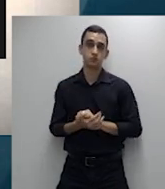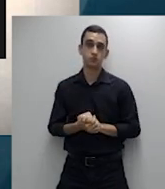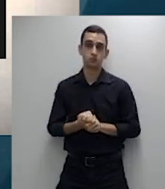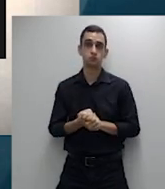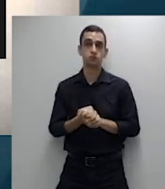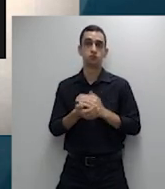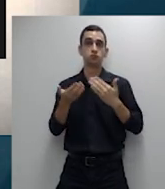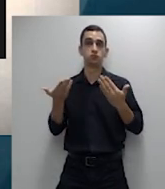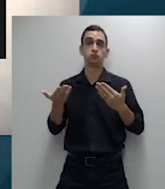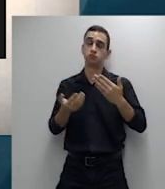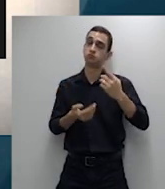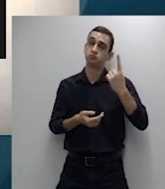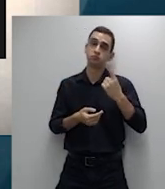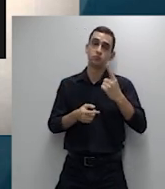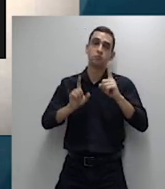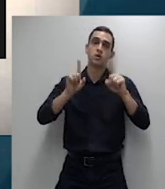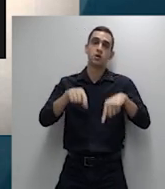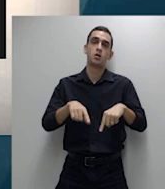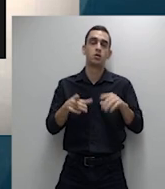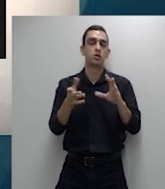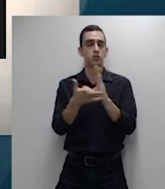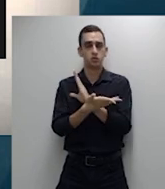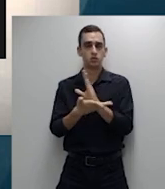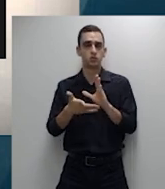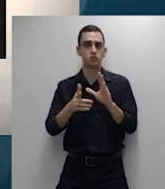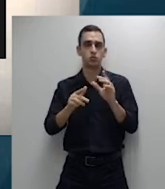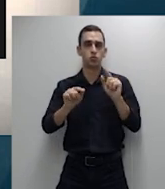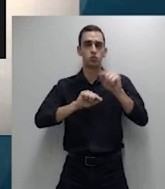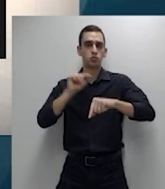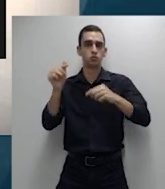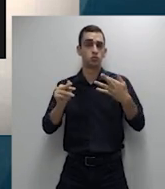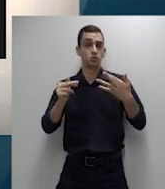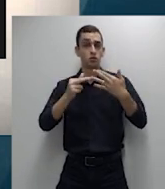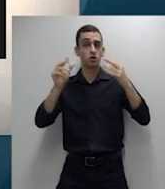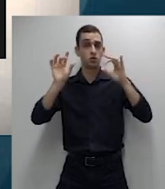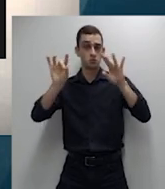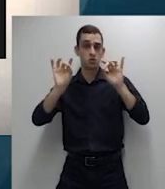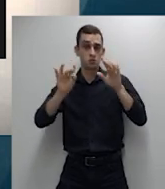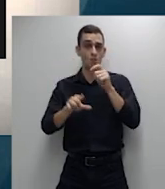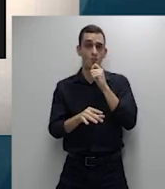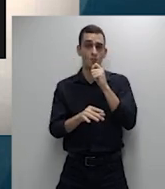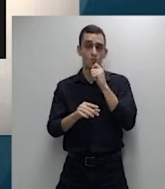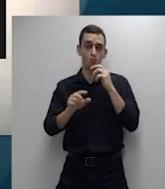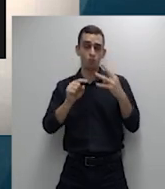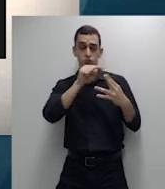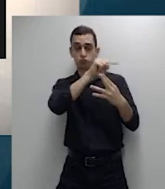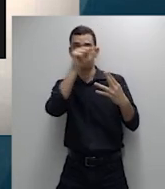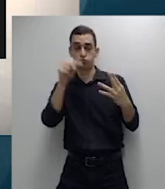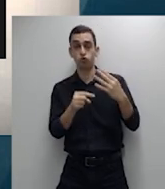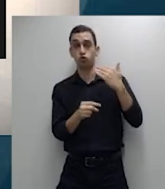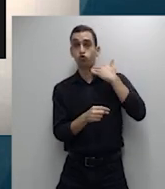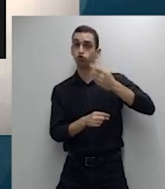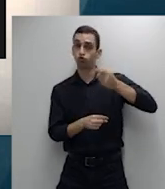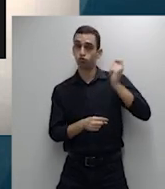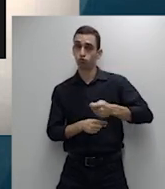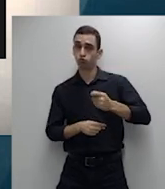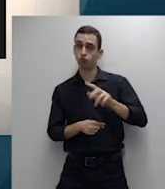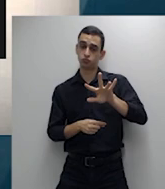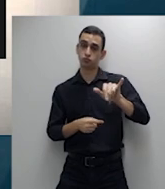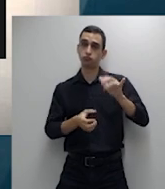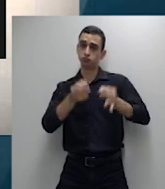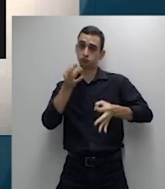não se cuidava de ficção dirigido a gente está especial porque dirigida ao juiz a Sol em segundo a petição